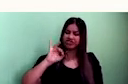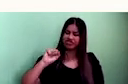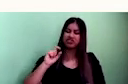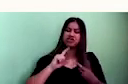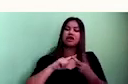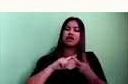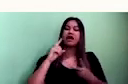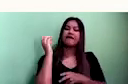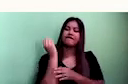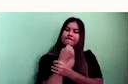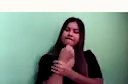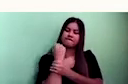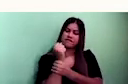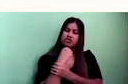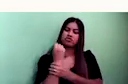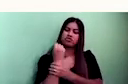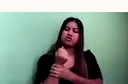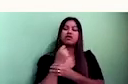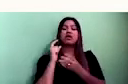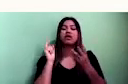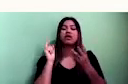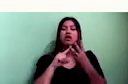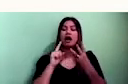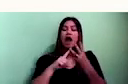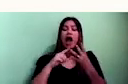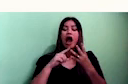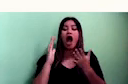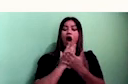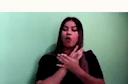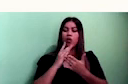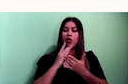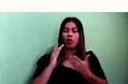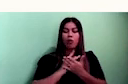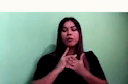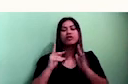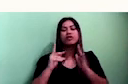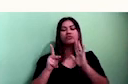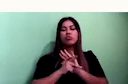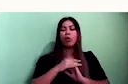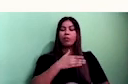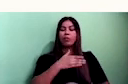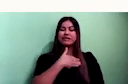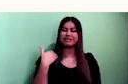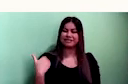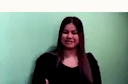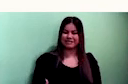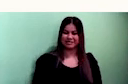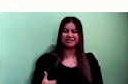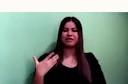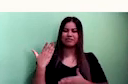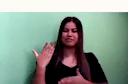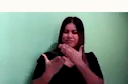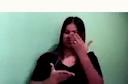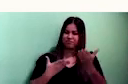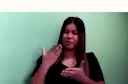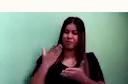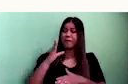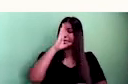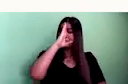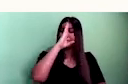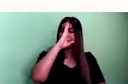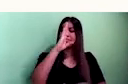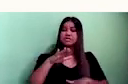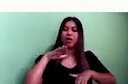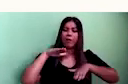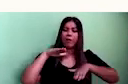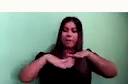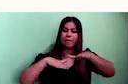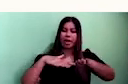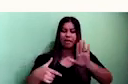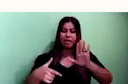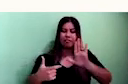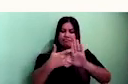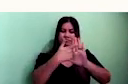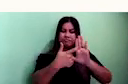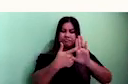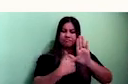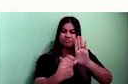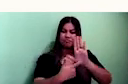como medicina tradicional chinesa, principalmente acupuntura, tá? E a gente tem uma grande parte que está